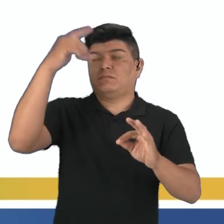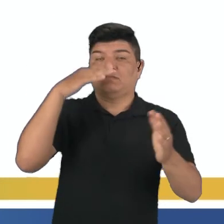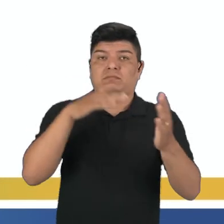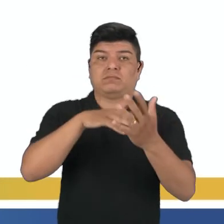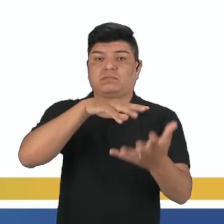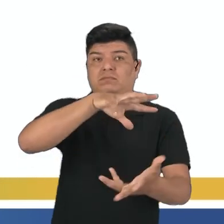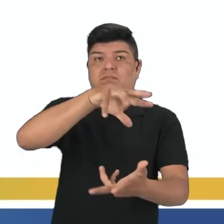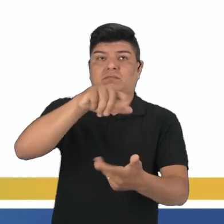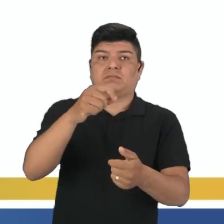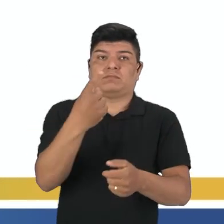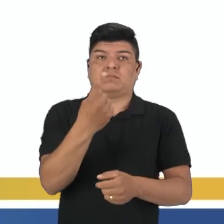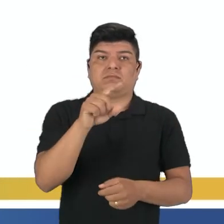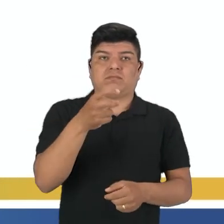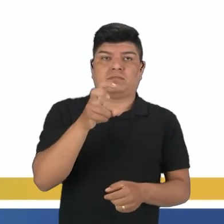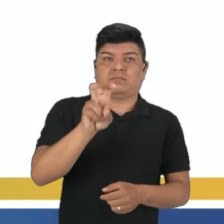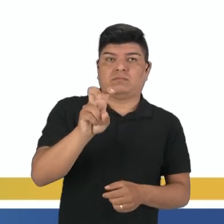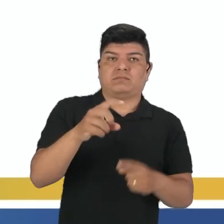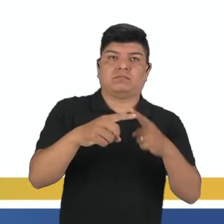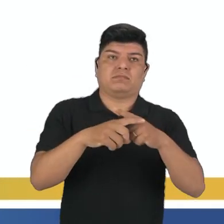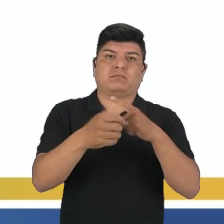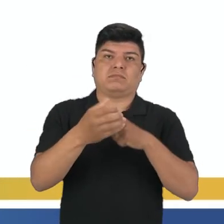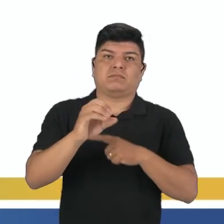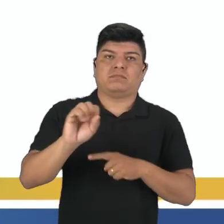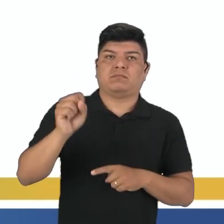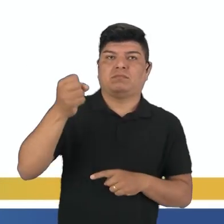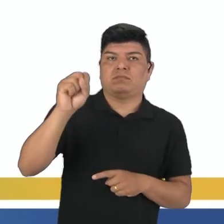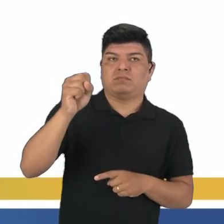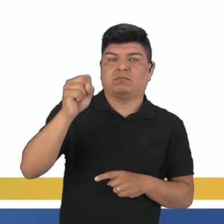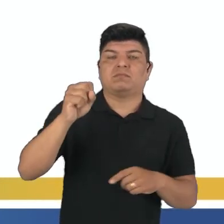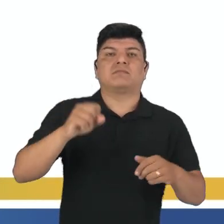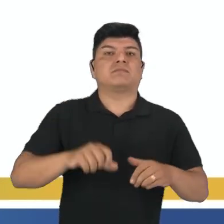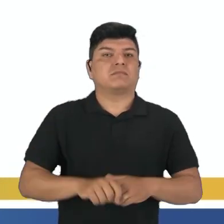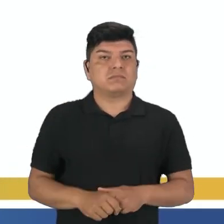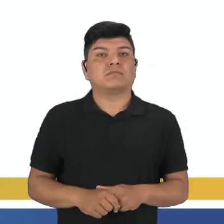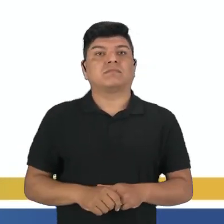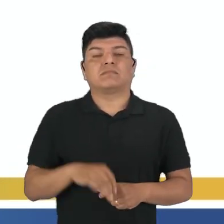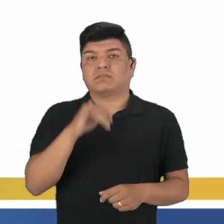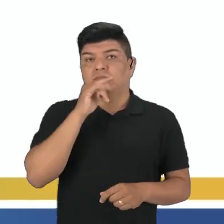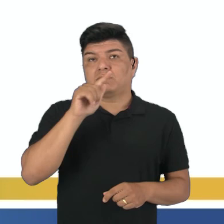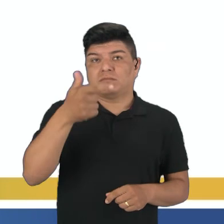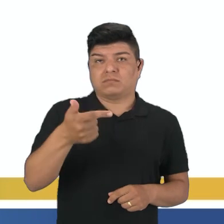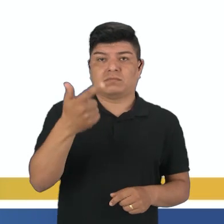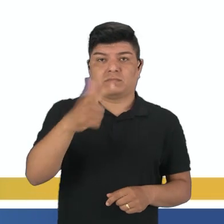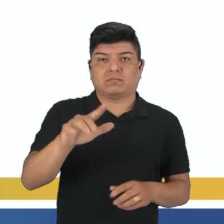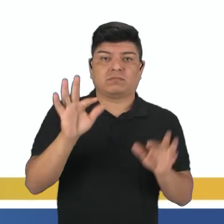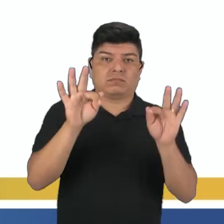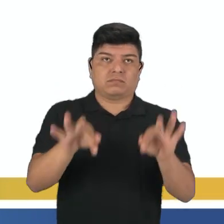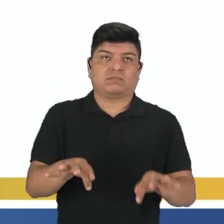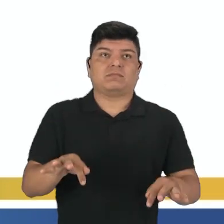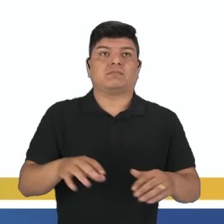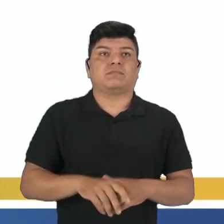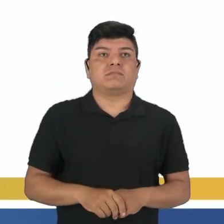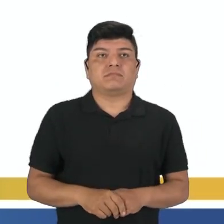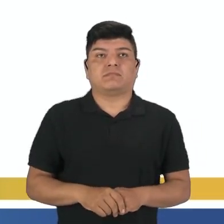é 1,5 multiplicado por 10 elevado a 8 quilômetros. Mais um exemplo só para a gente terminar.